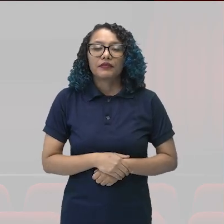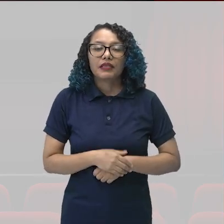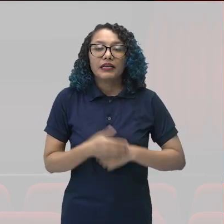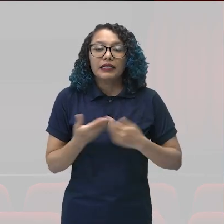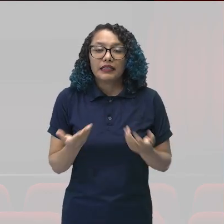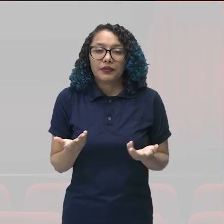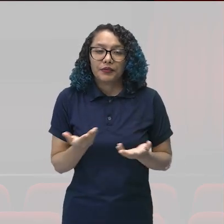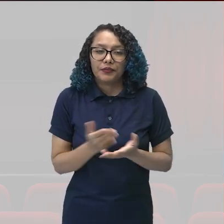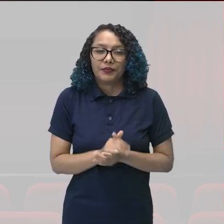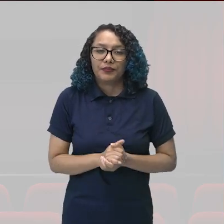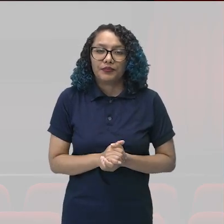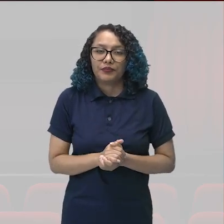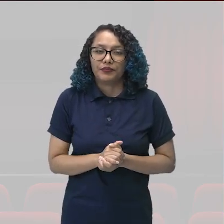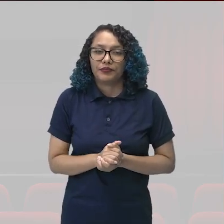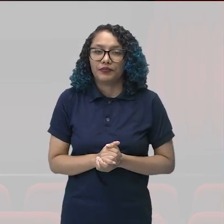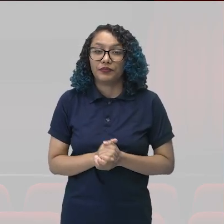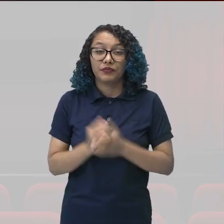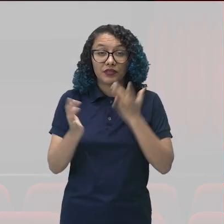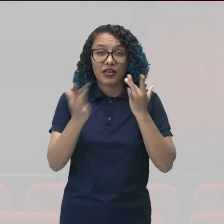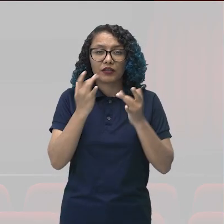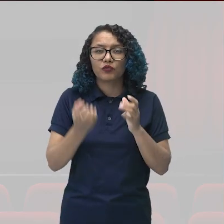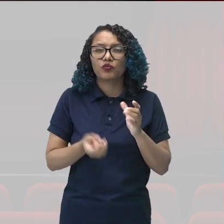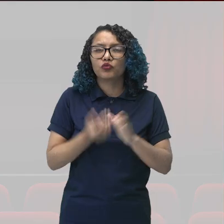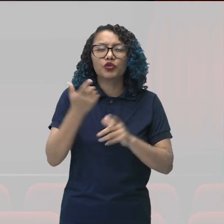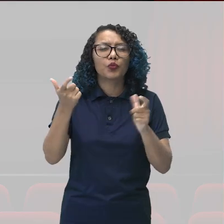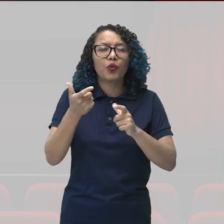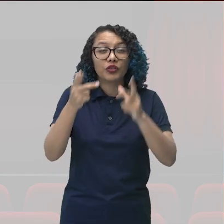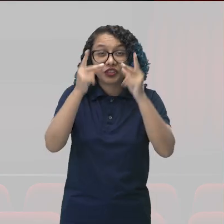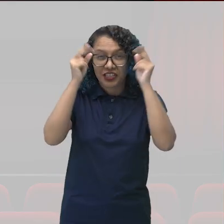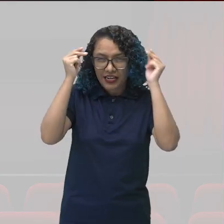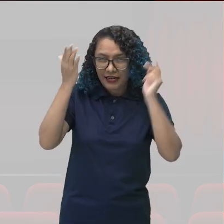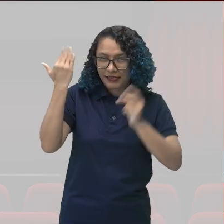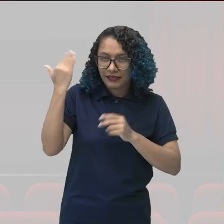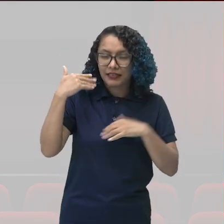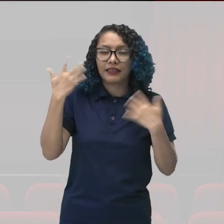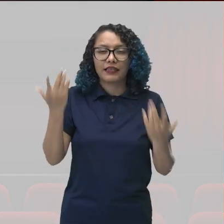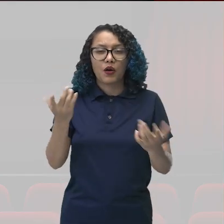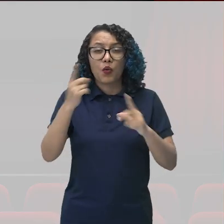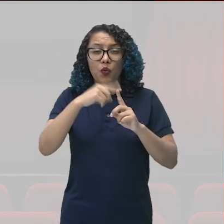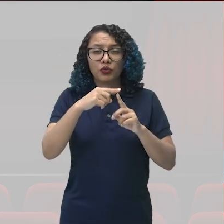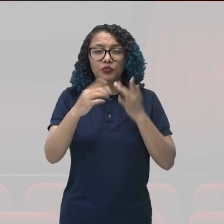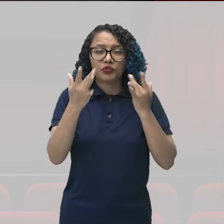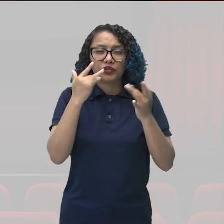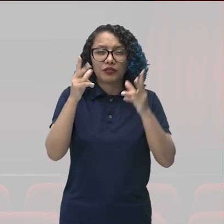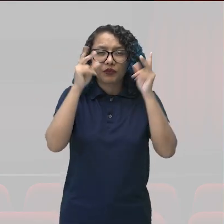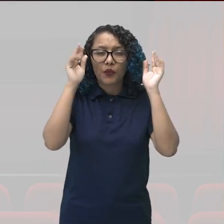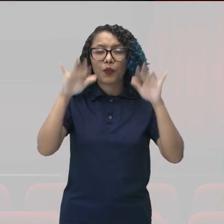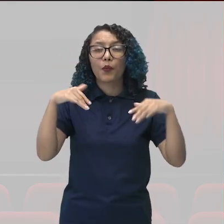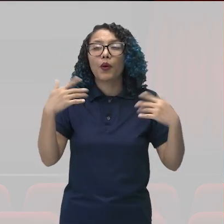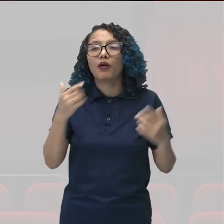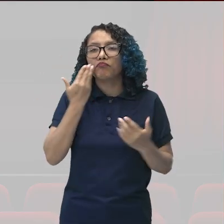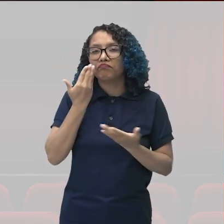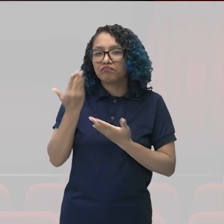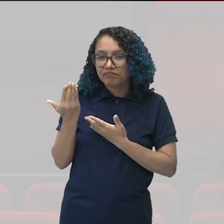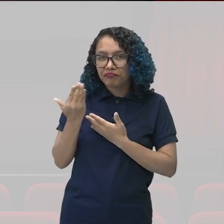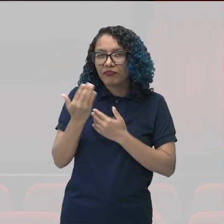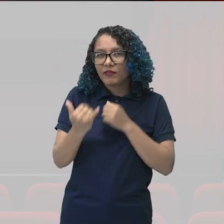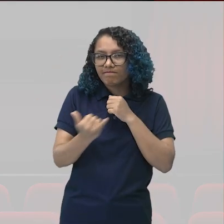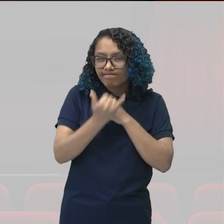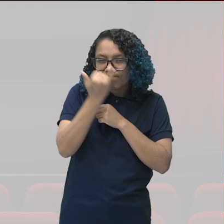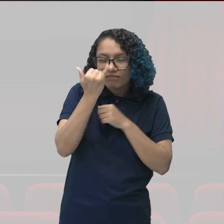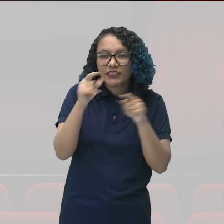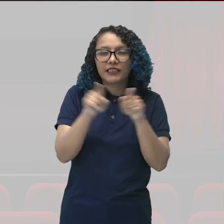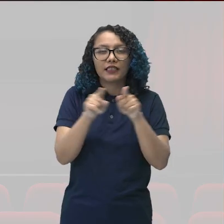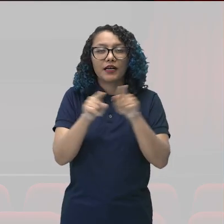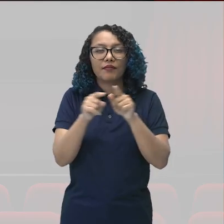o teatro teve origem lá na Grécia Antiga. Então, uma forma de teatro grego são as tragédias e as